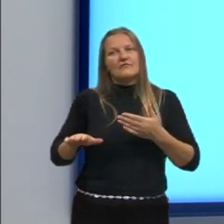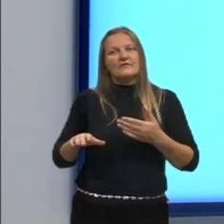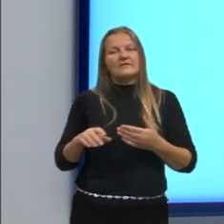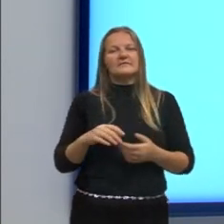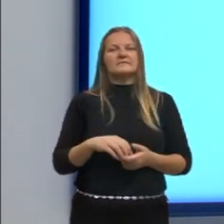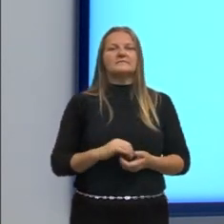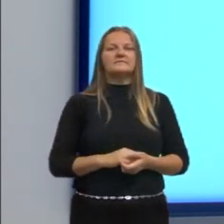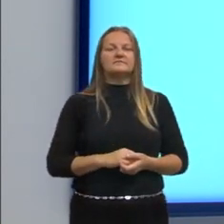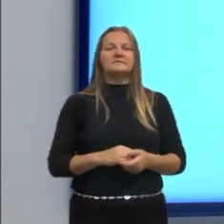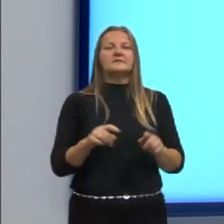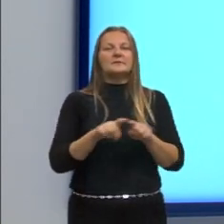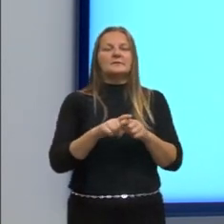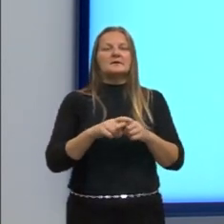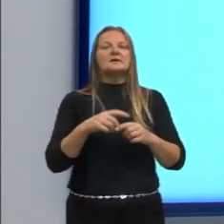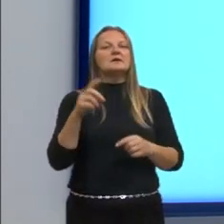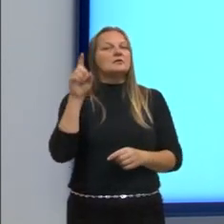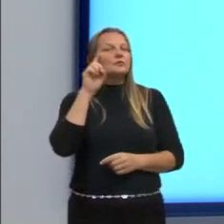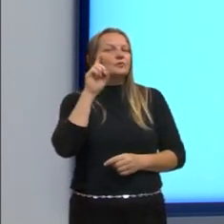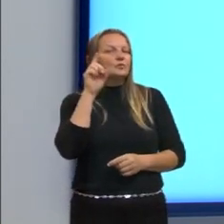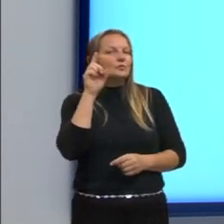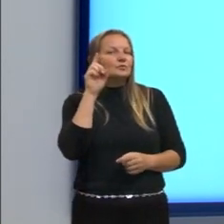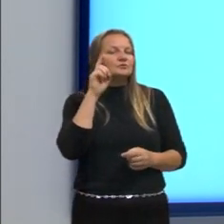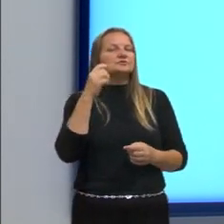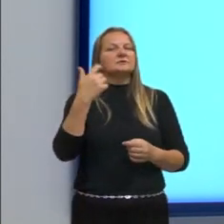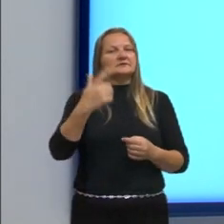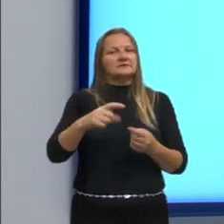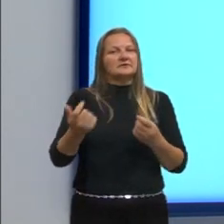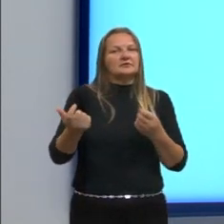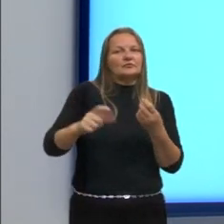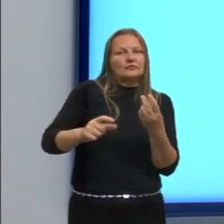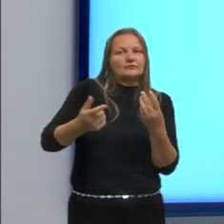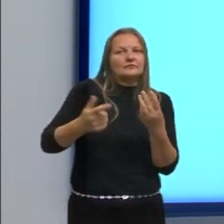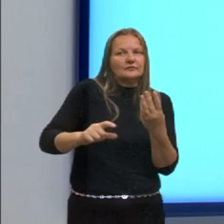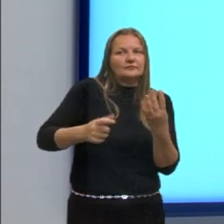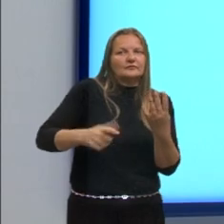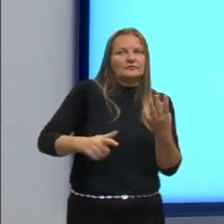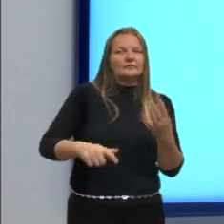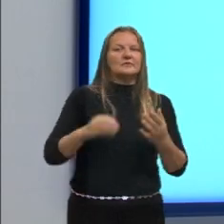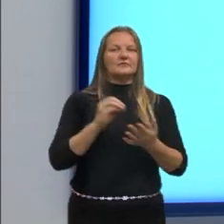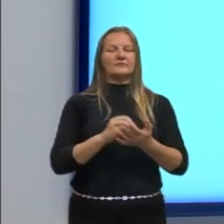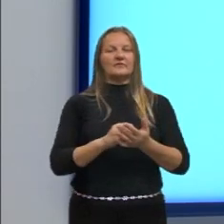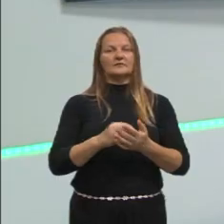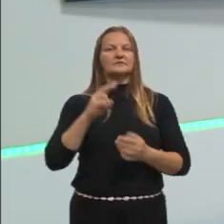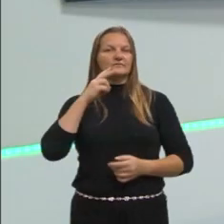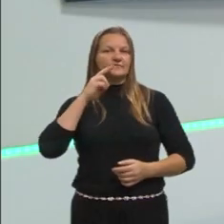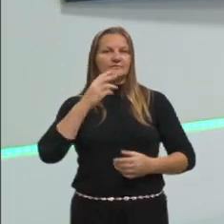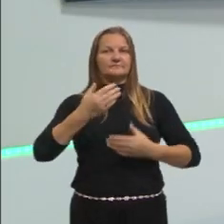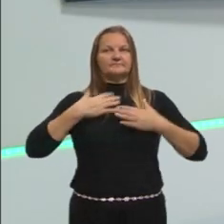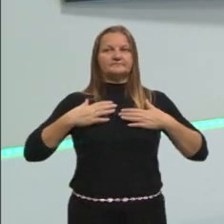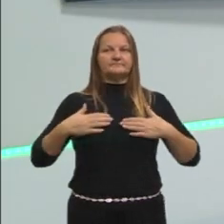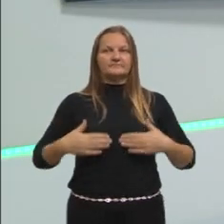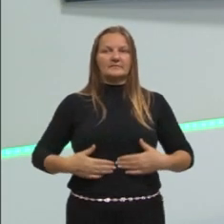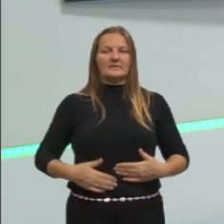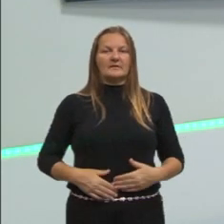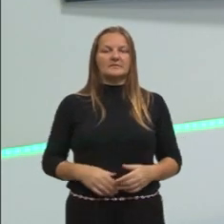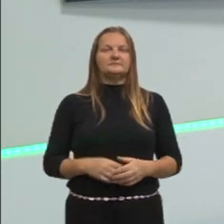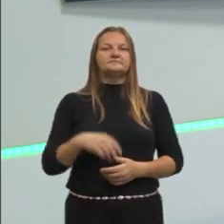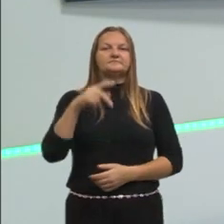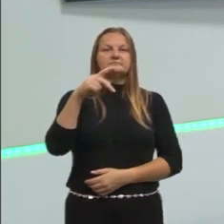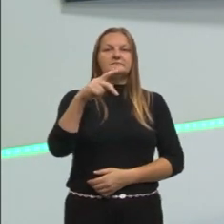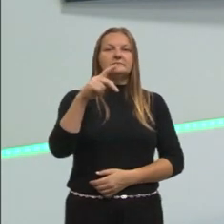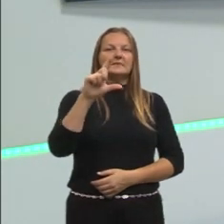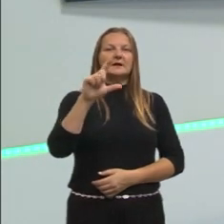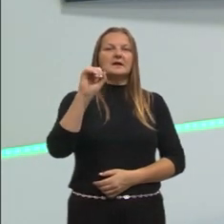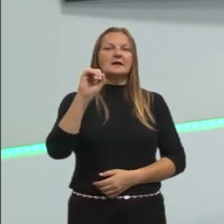precisa consequentemente ingeri-las diariamente porque senão elas vão ser uma deficiência nessas vitaminas já as lipossolúveis